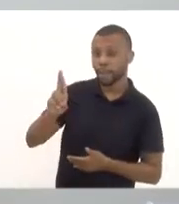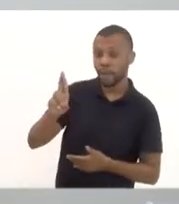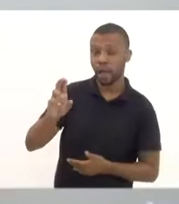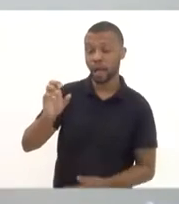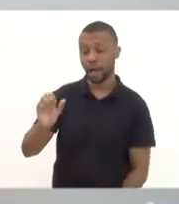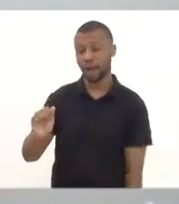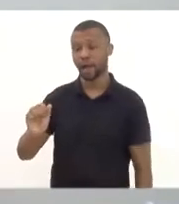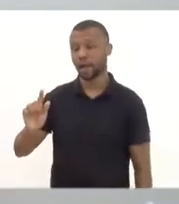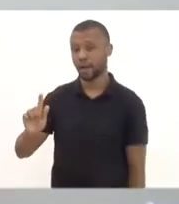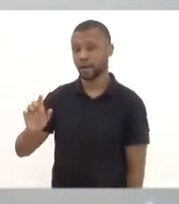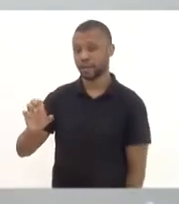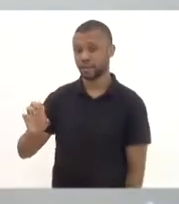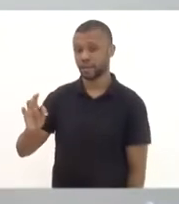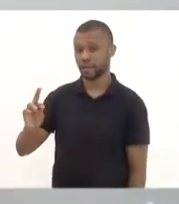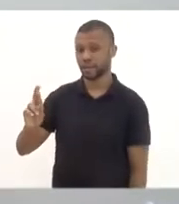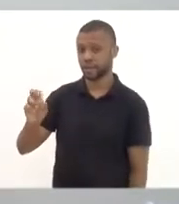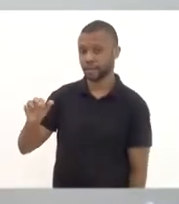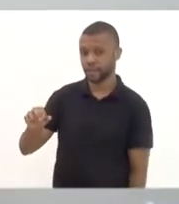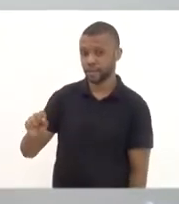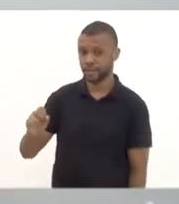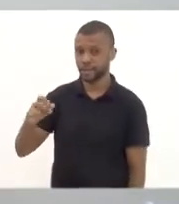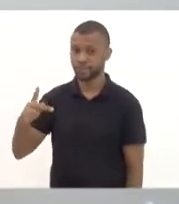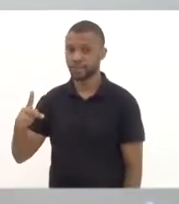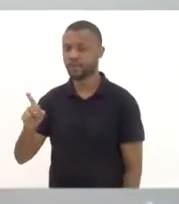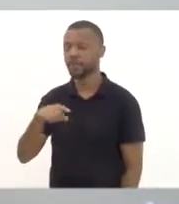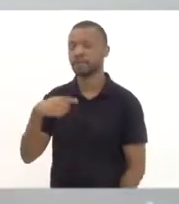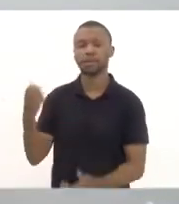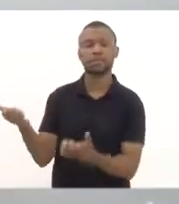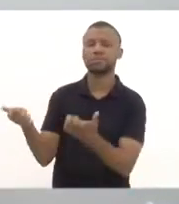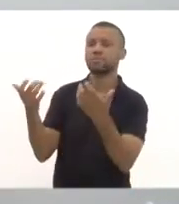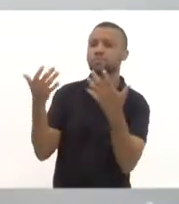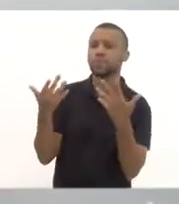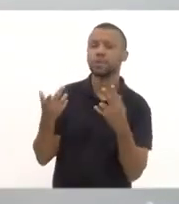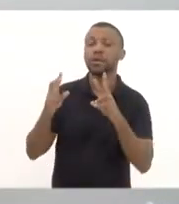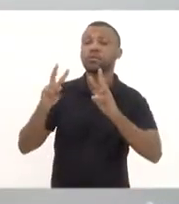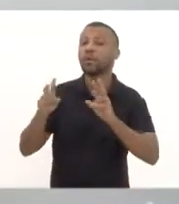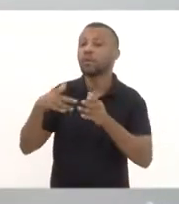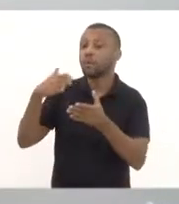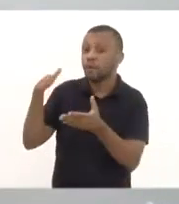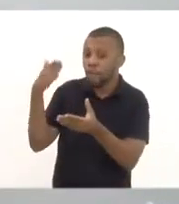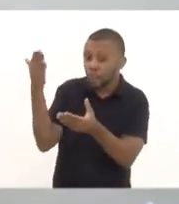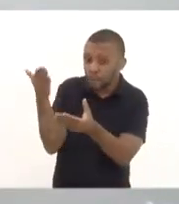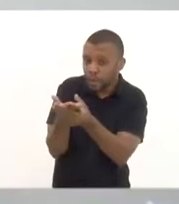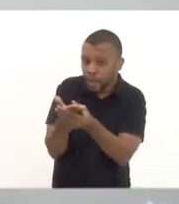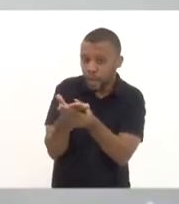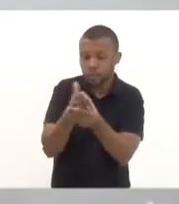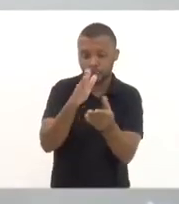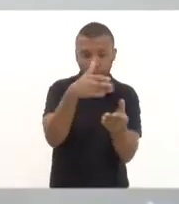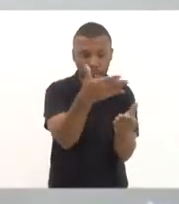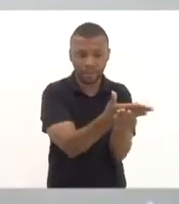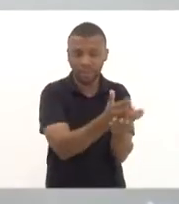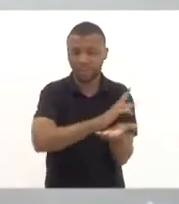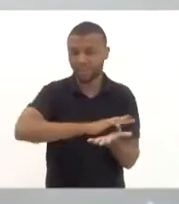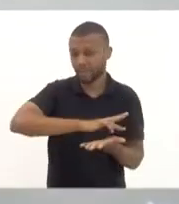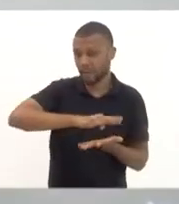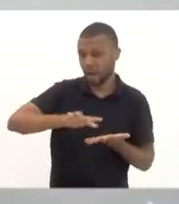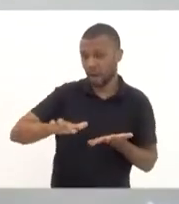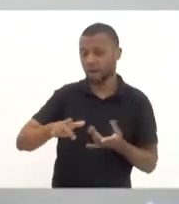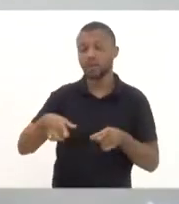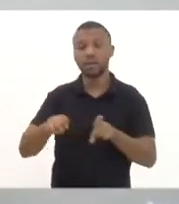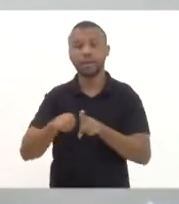gente trança para que esclareça quanto aos processos abertos e deliberações de